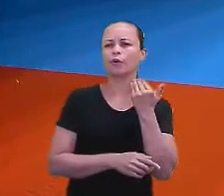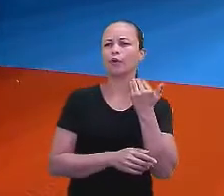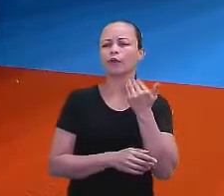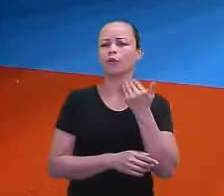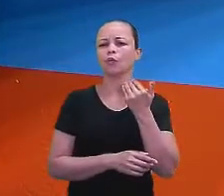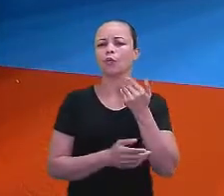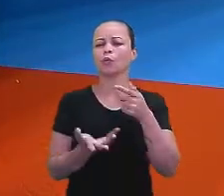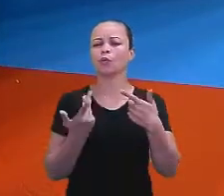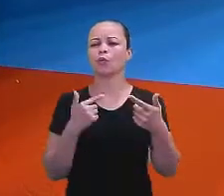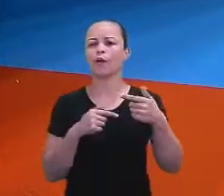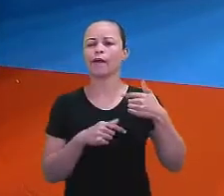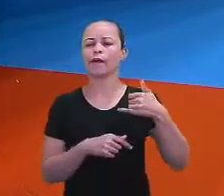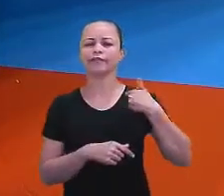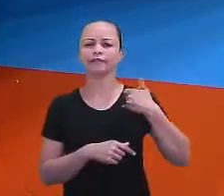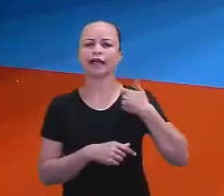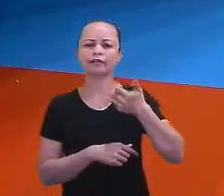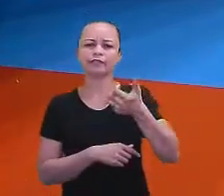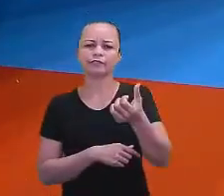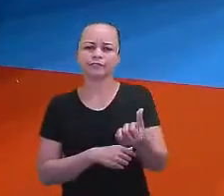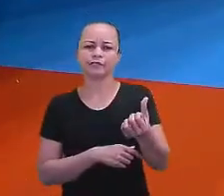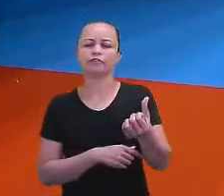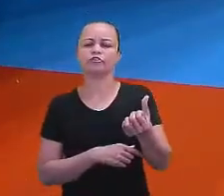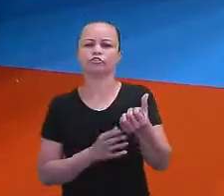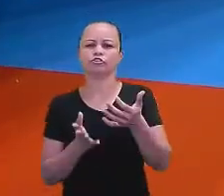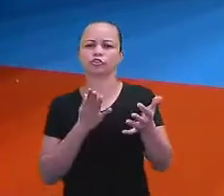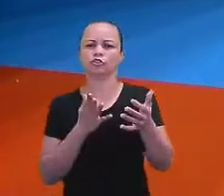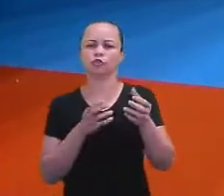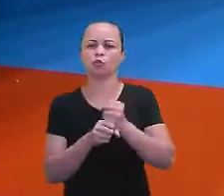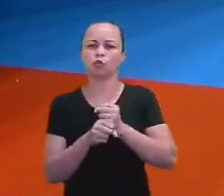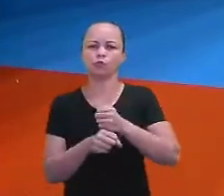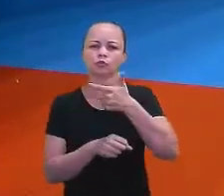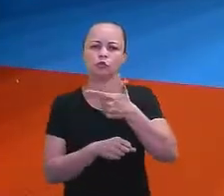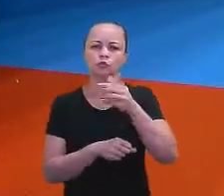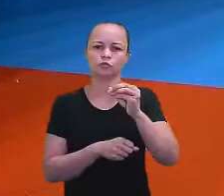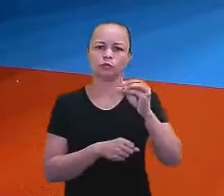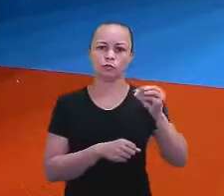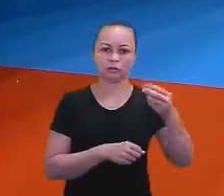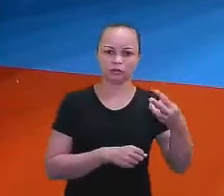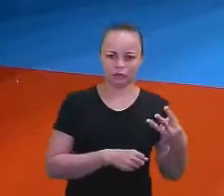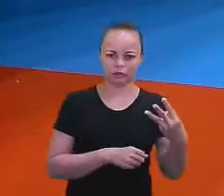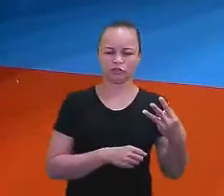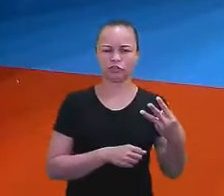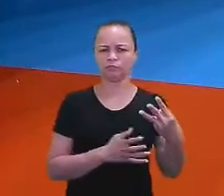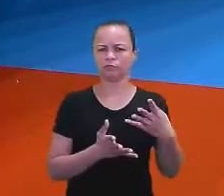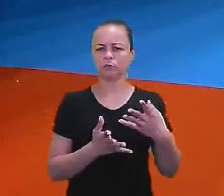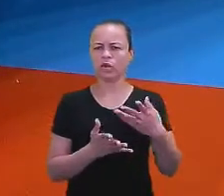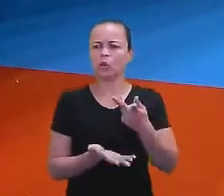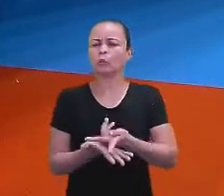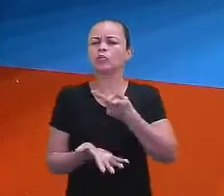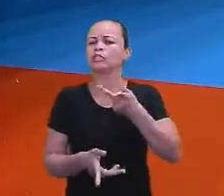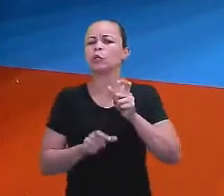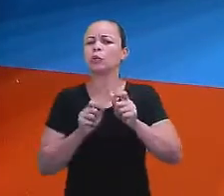em 2003. Então os cientistas se perguntaram, peraí, o que aconteceu? O que houve de errado?